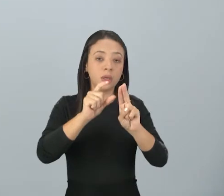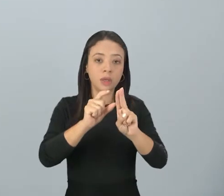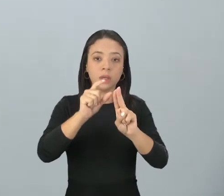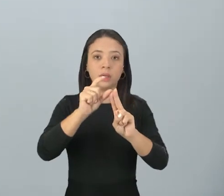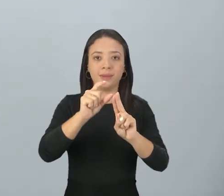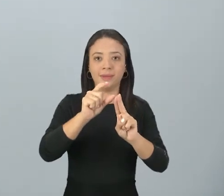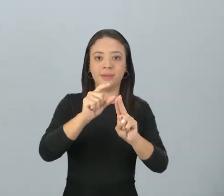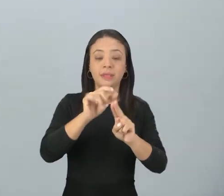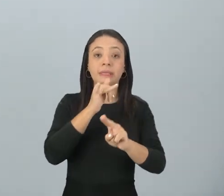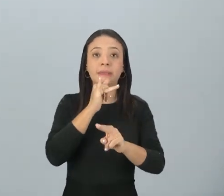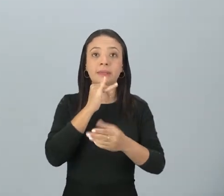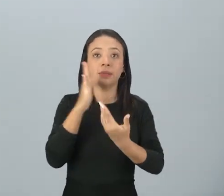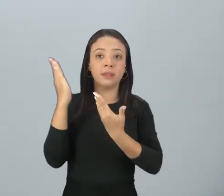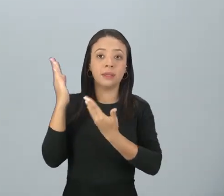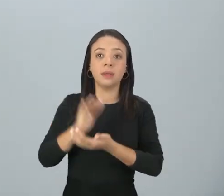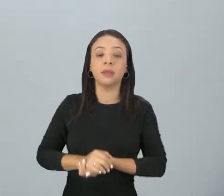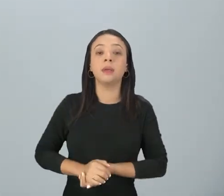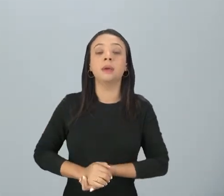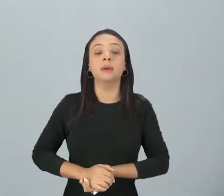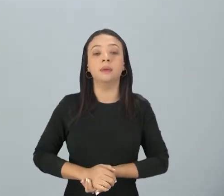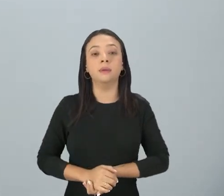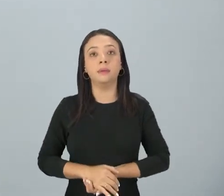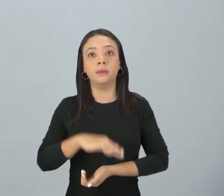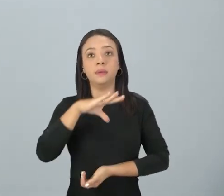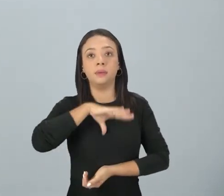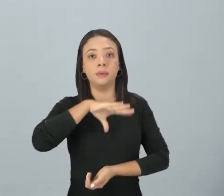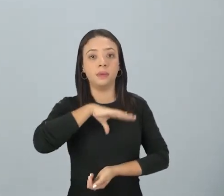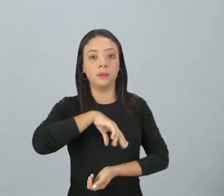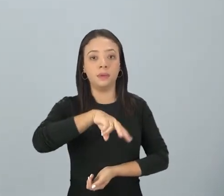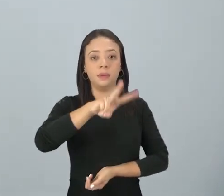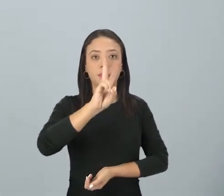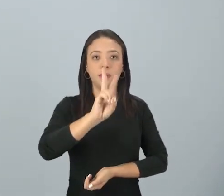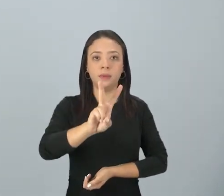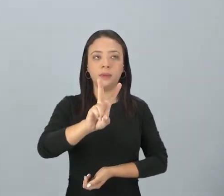né? Exemplo aqui, no português,